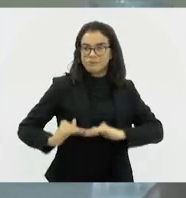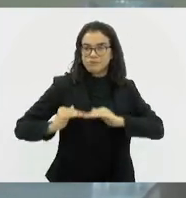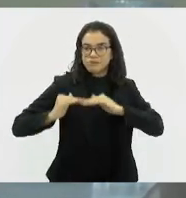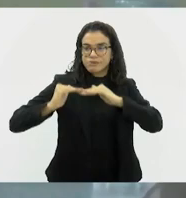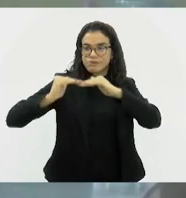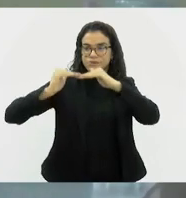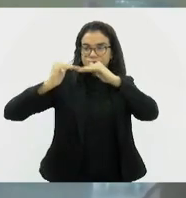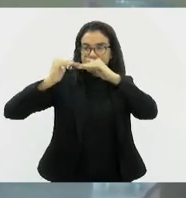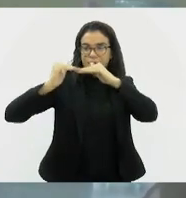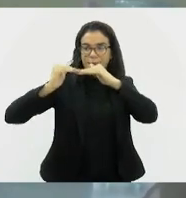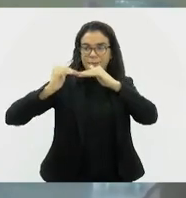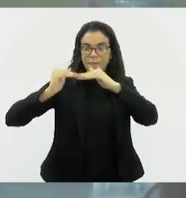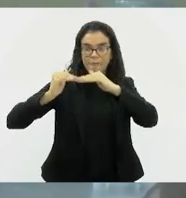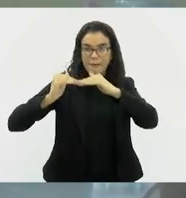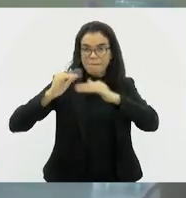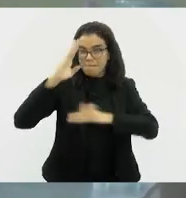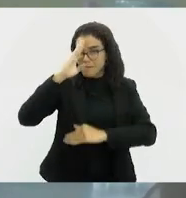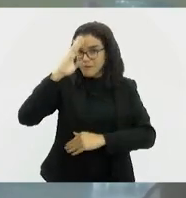chegamos à terceira idade.